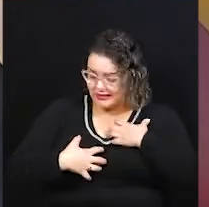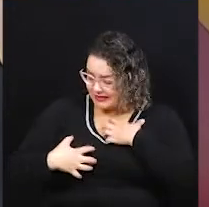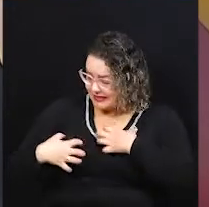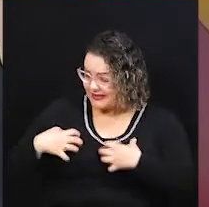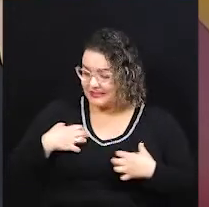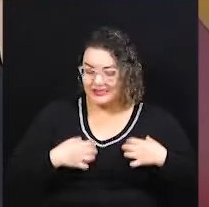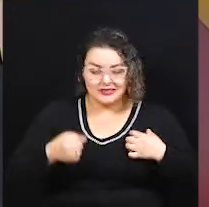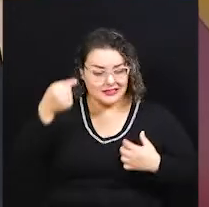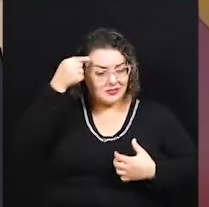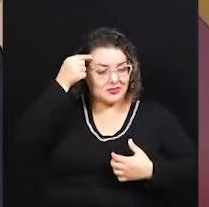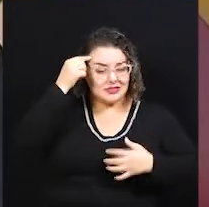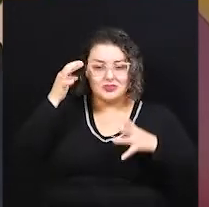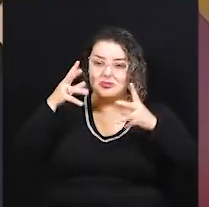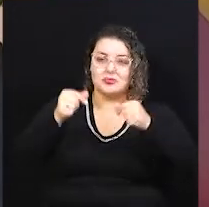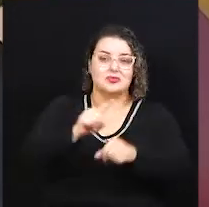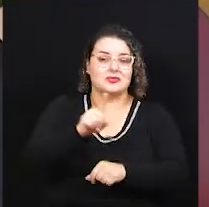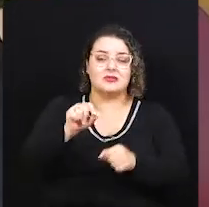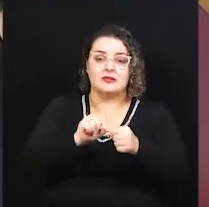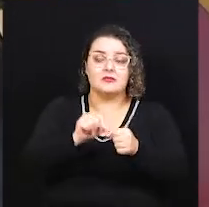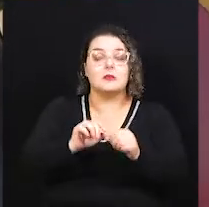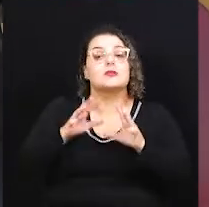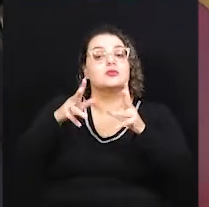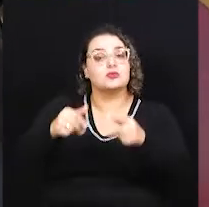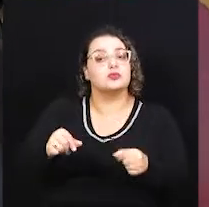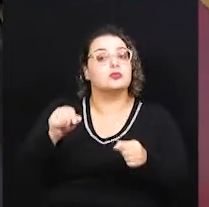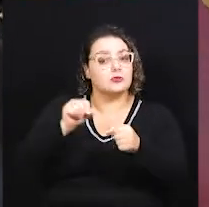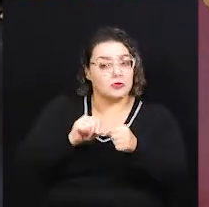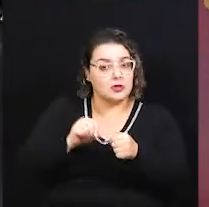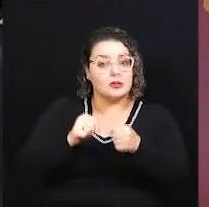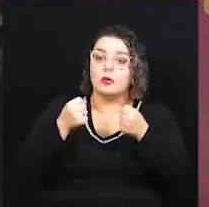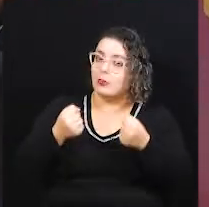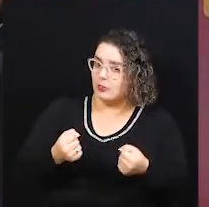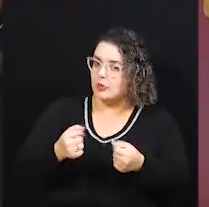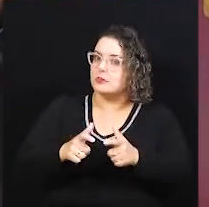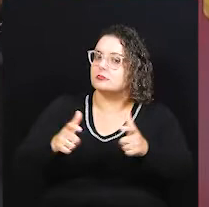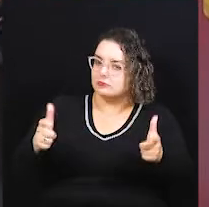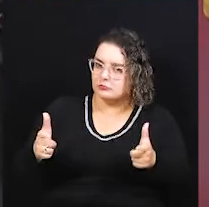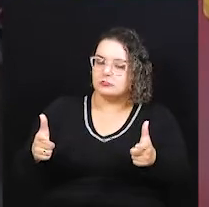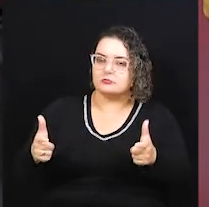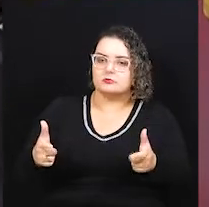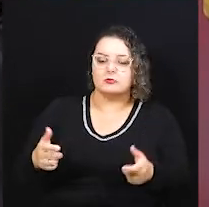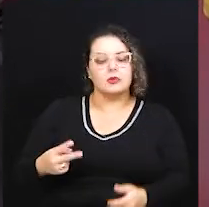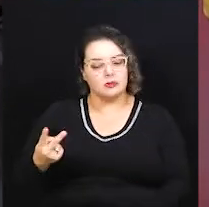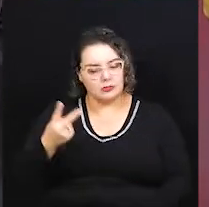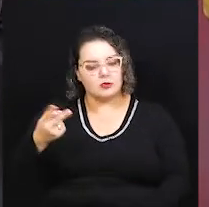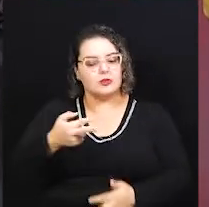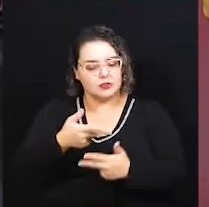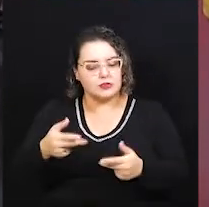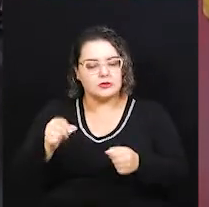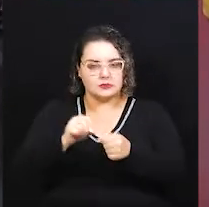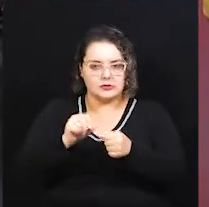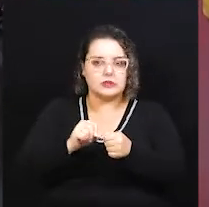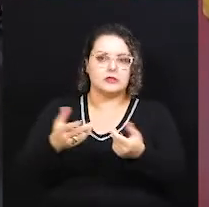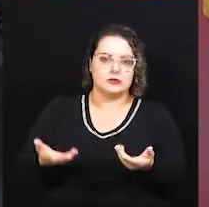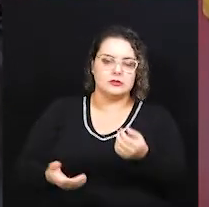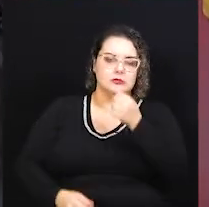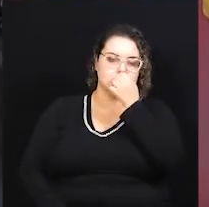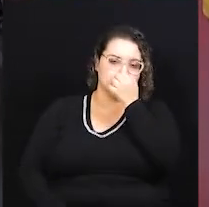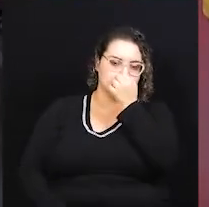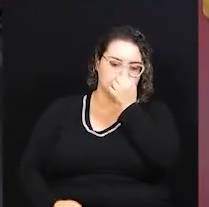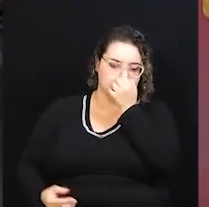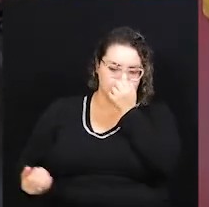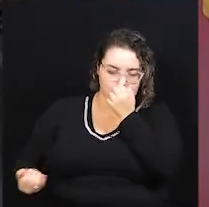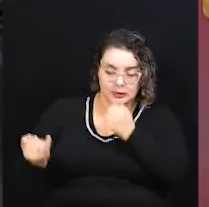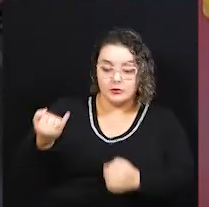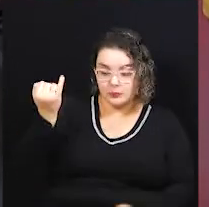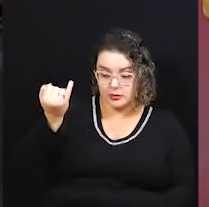angustiado pensando naquilo que não fez, mas aquilo que se faz tem um peso muito grande. Então, dê valor a isso, que esse é um